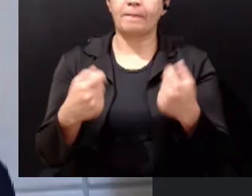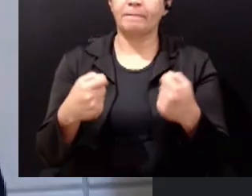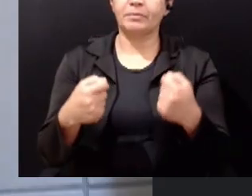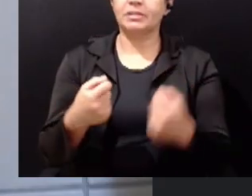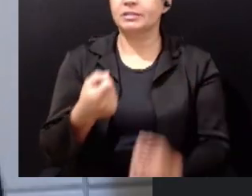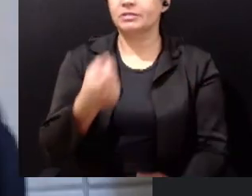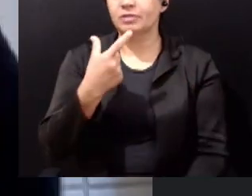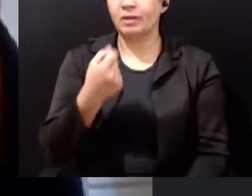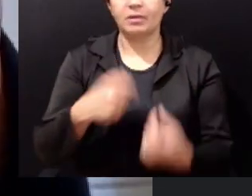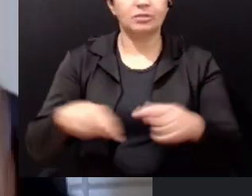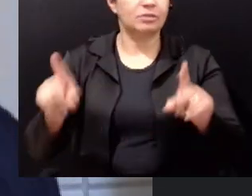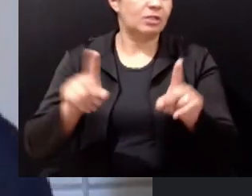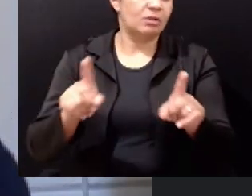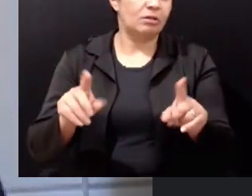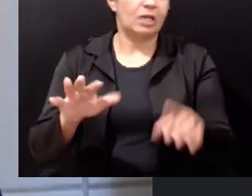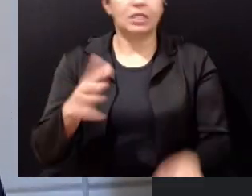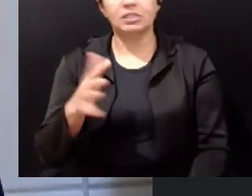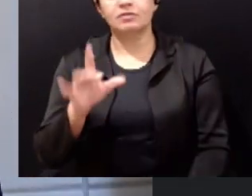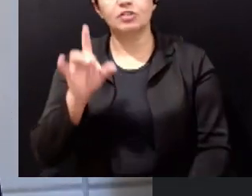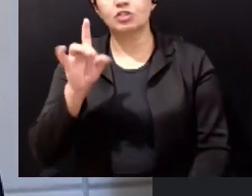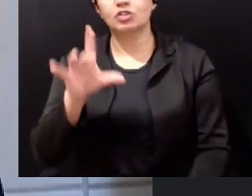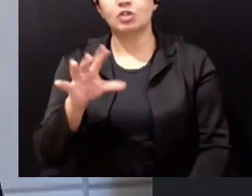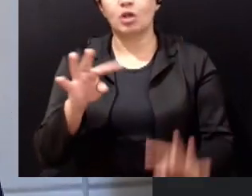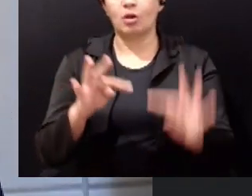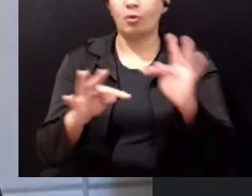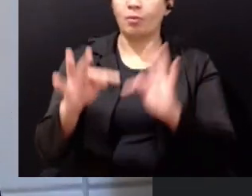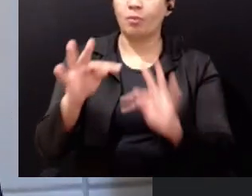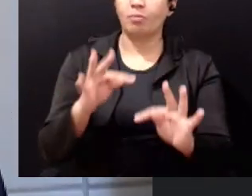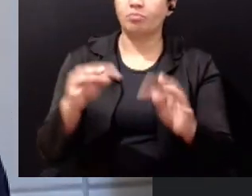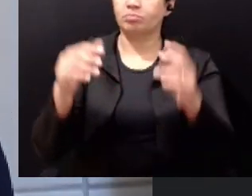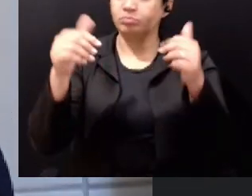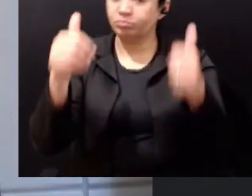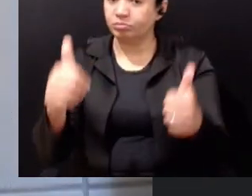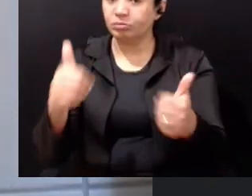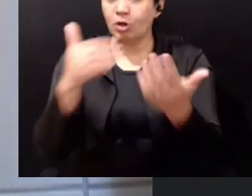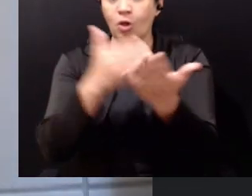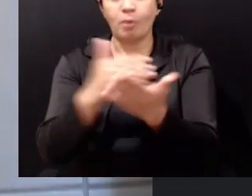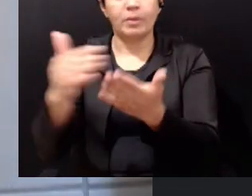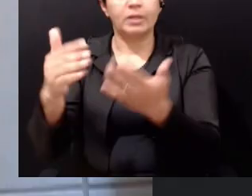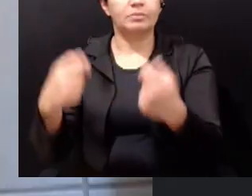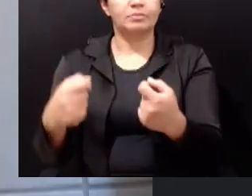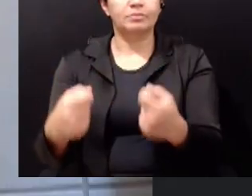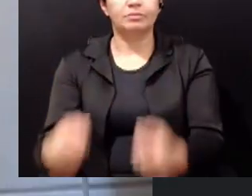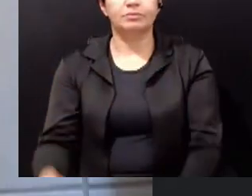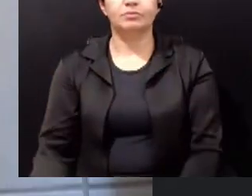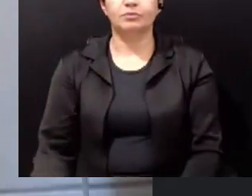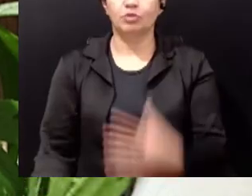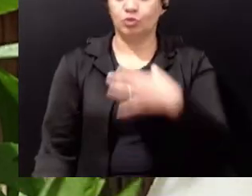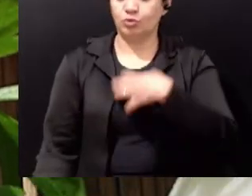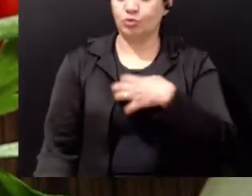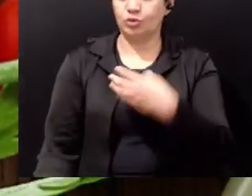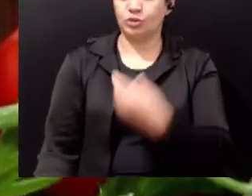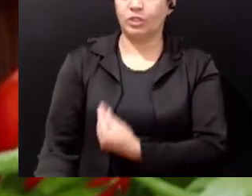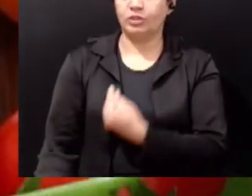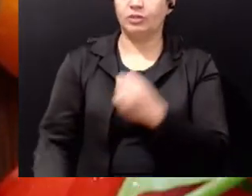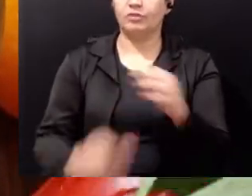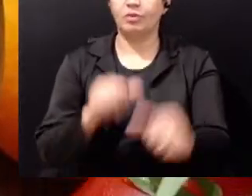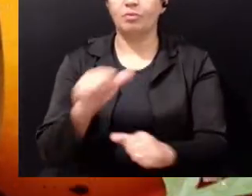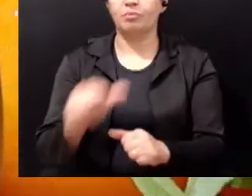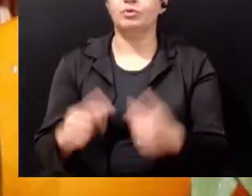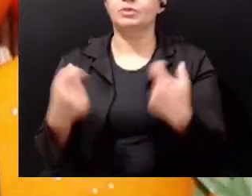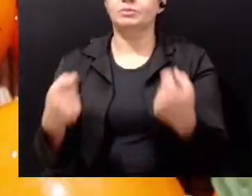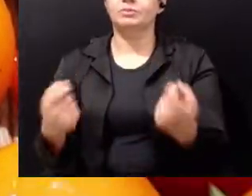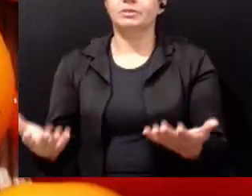um medicamento, às vezes é a terapia que vai ser preciso iniciar, mudar o estilo de vida, então ter um estilo de vida mais